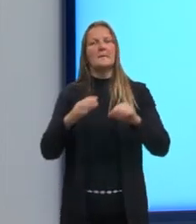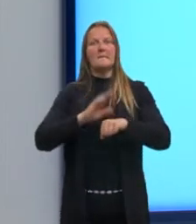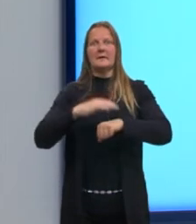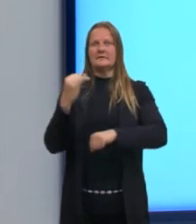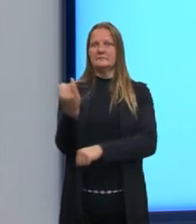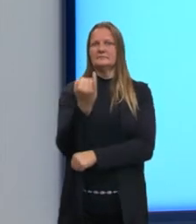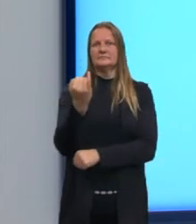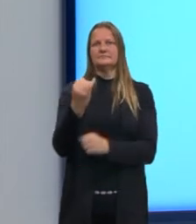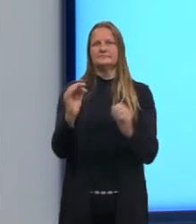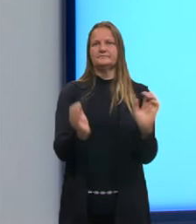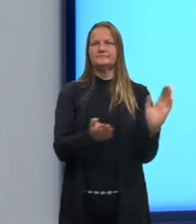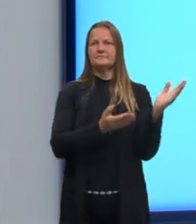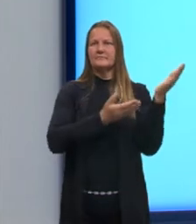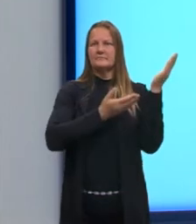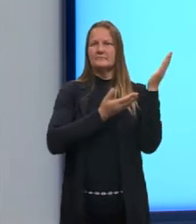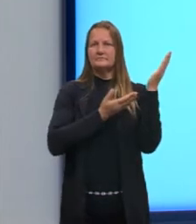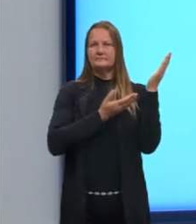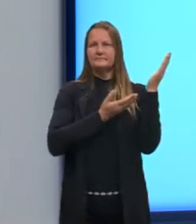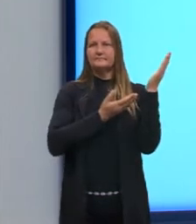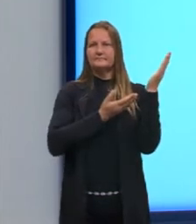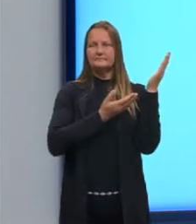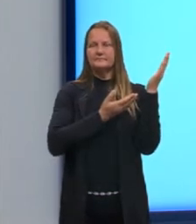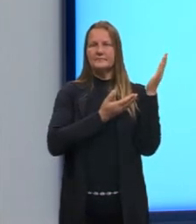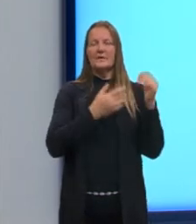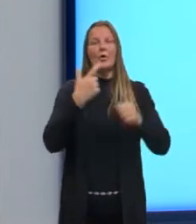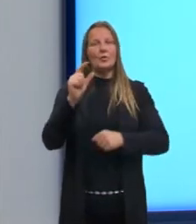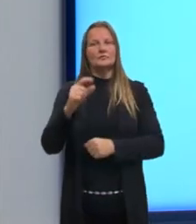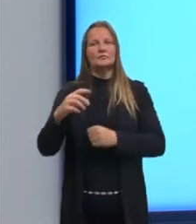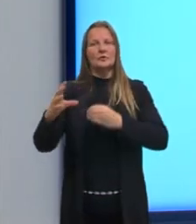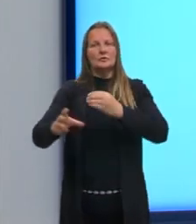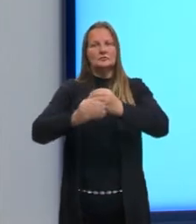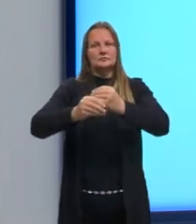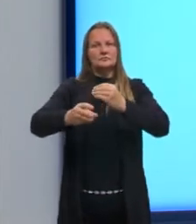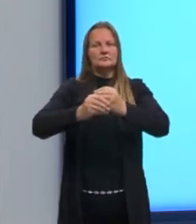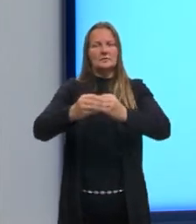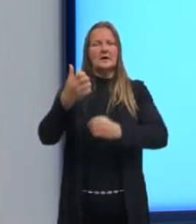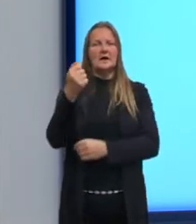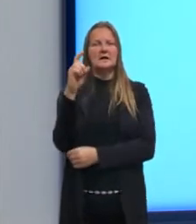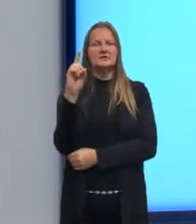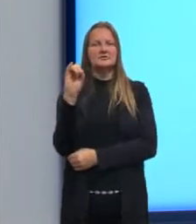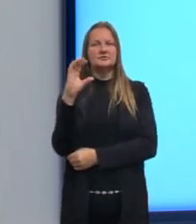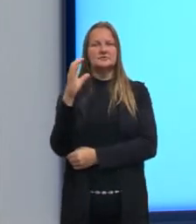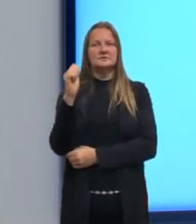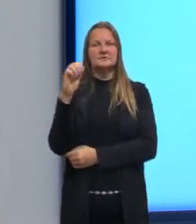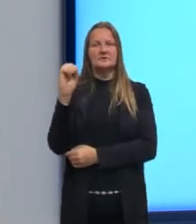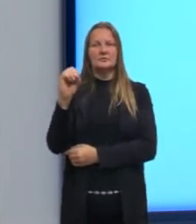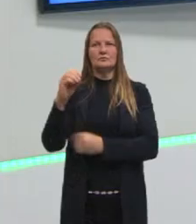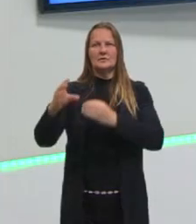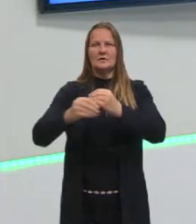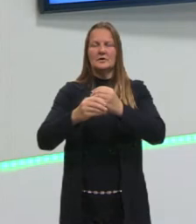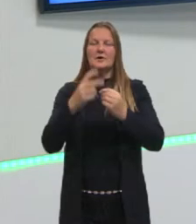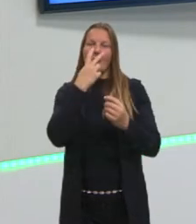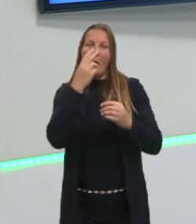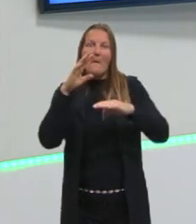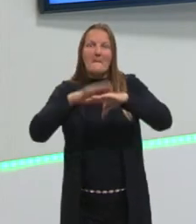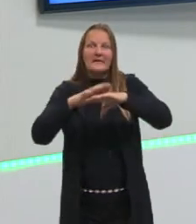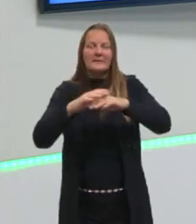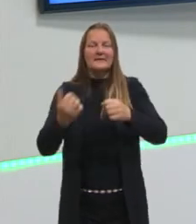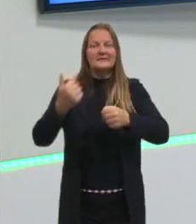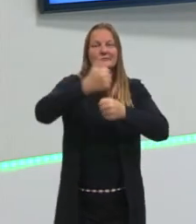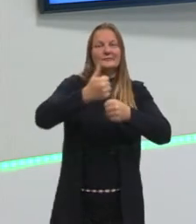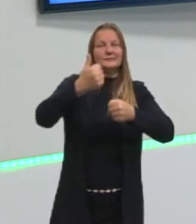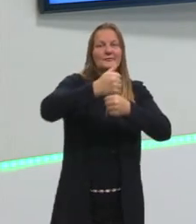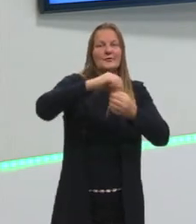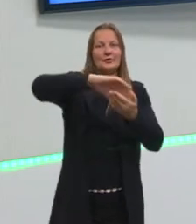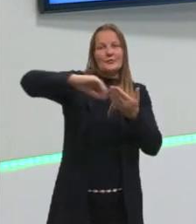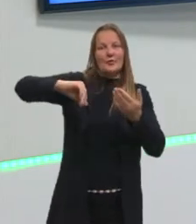essas já a adição a diferença da substituição para adição vamos falar de matemática né substituir a gente está trocando